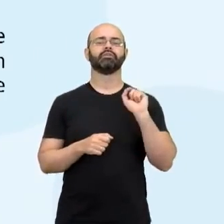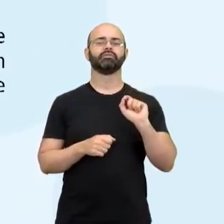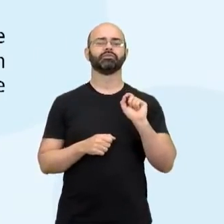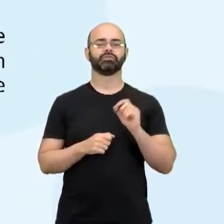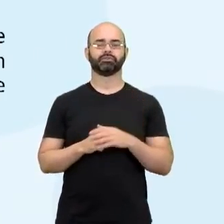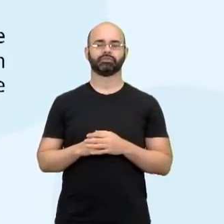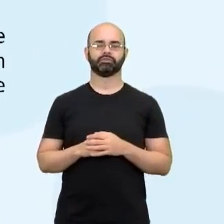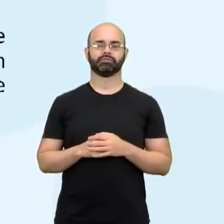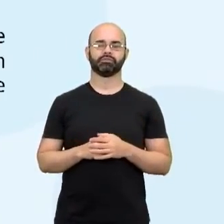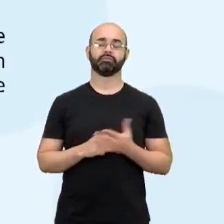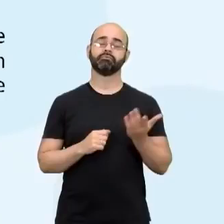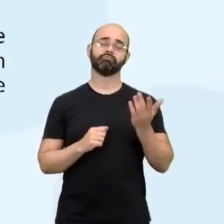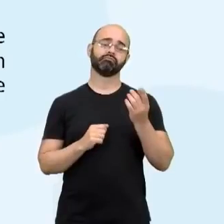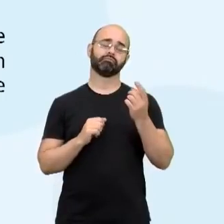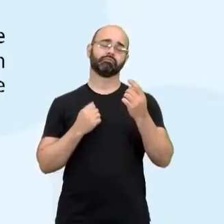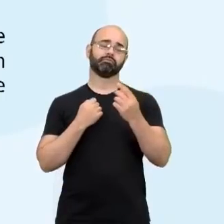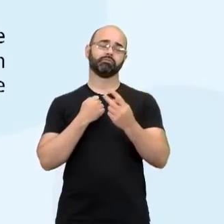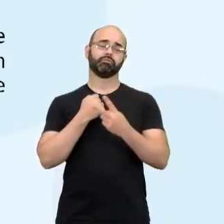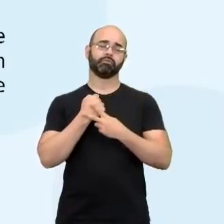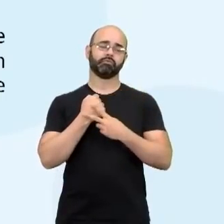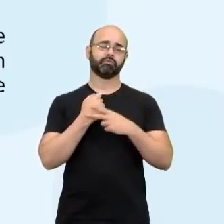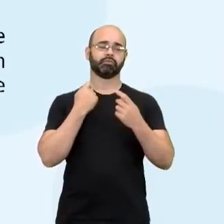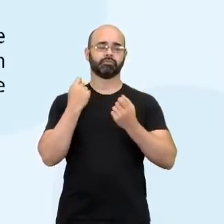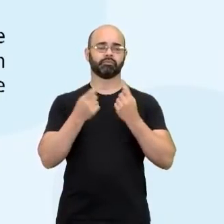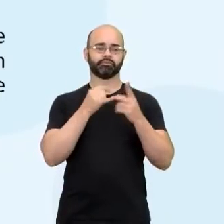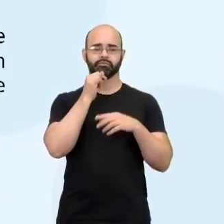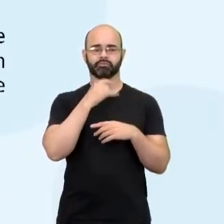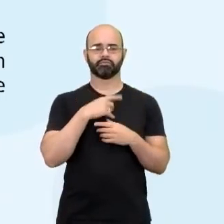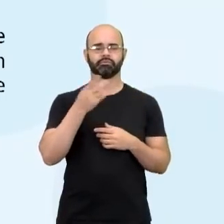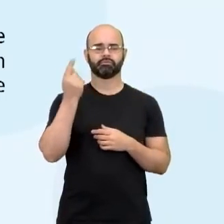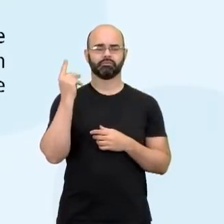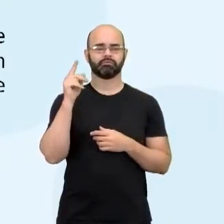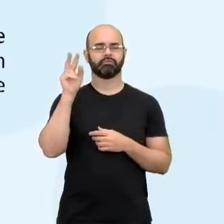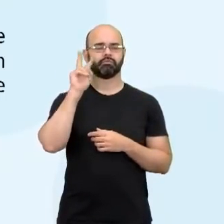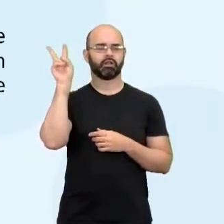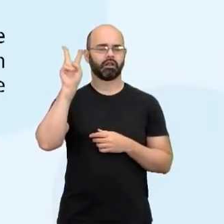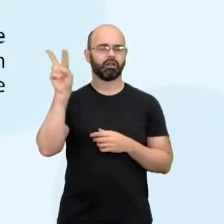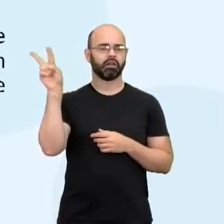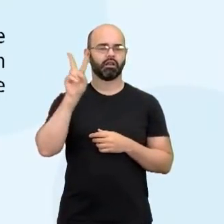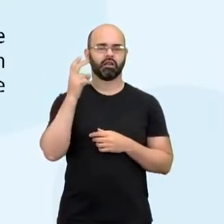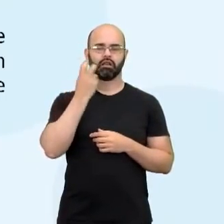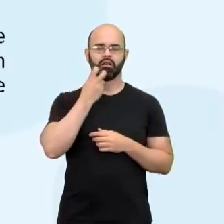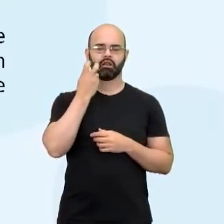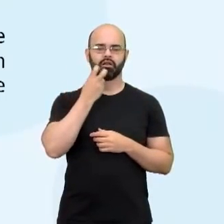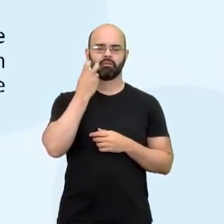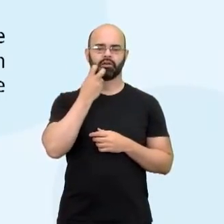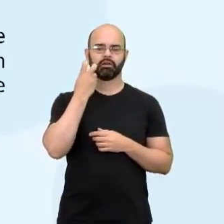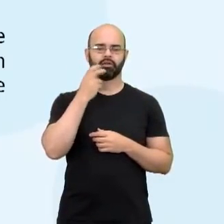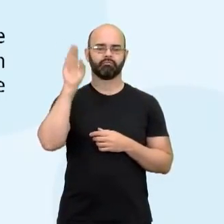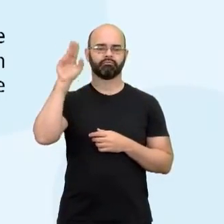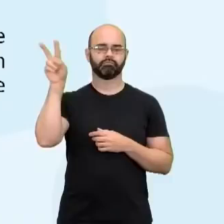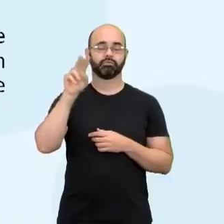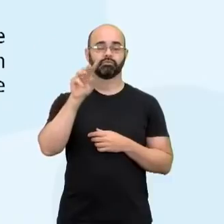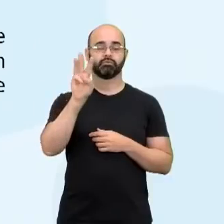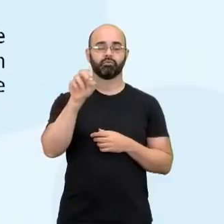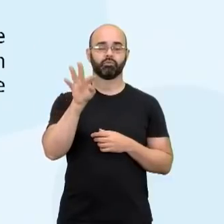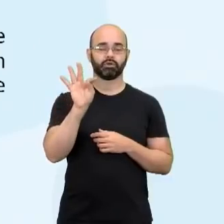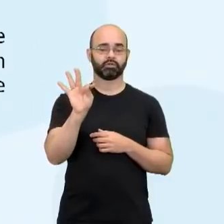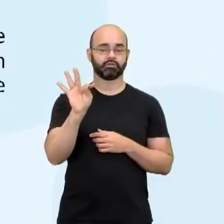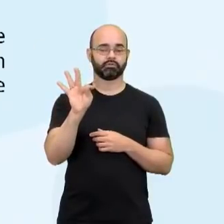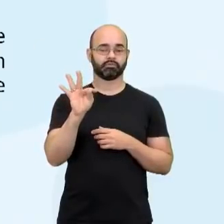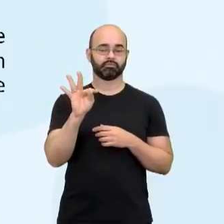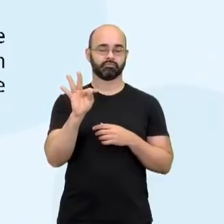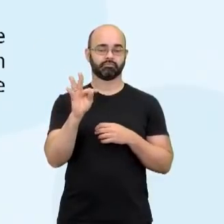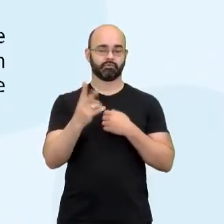alguns verbos, então, por exemplo, in 2018, my friend Alessandra and I went to Verona. Esse went aqui é o verbo, ele